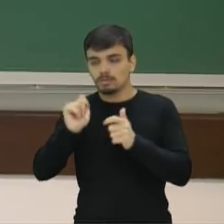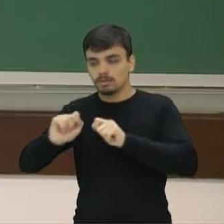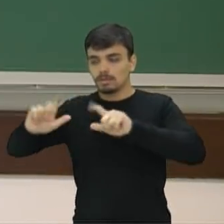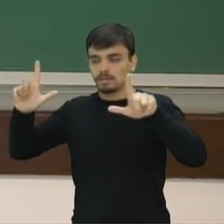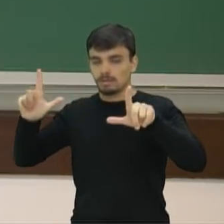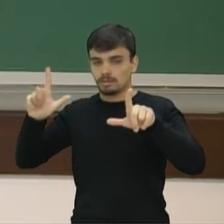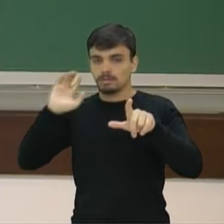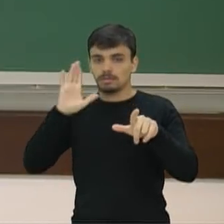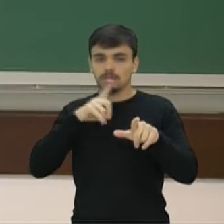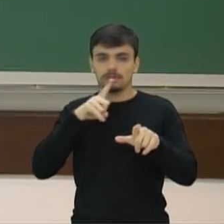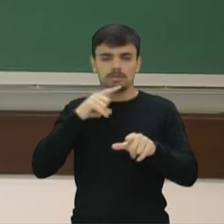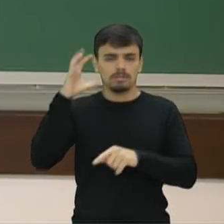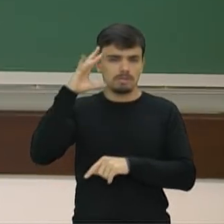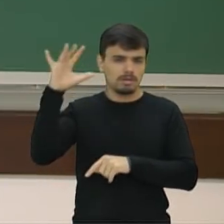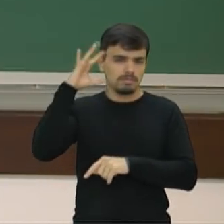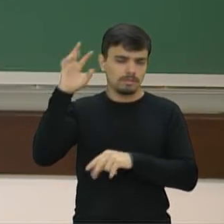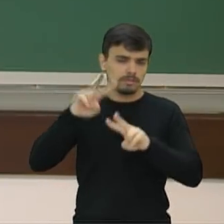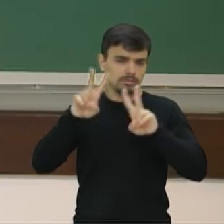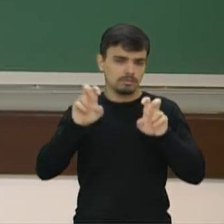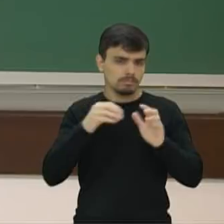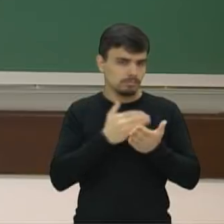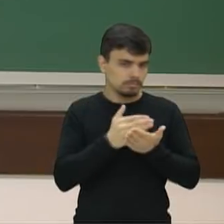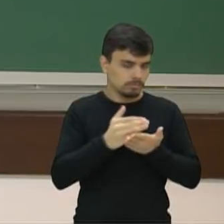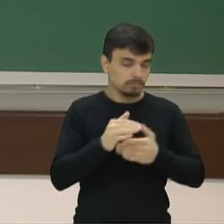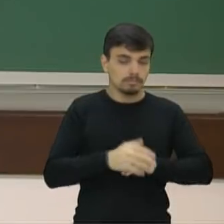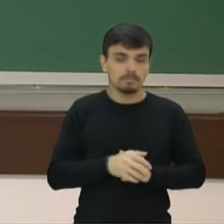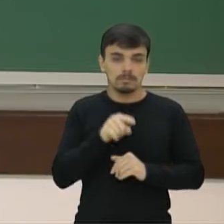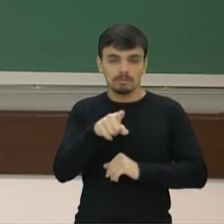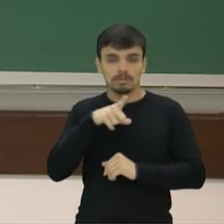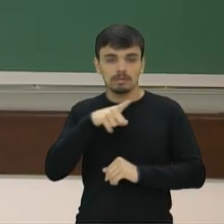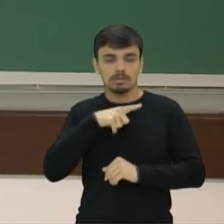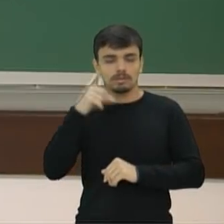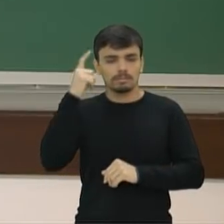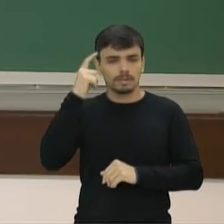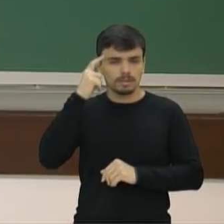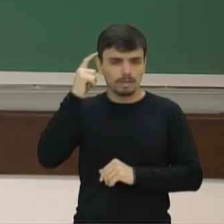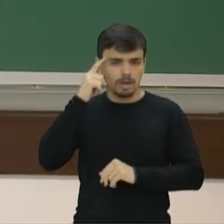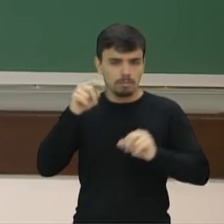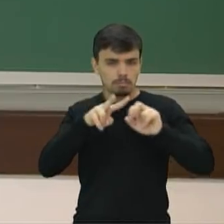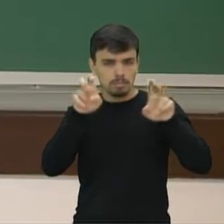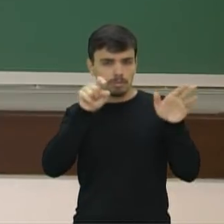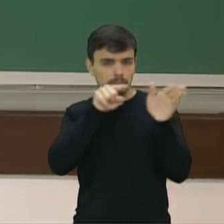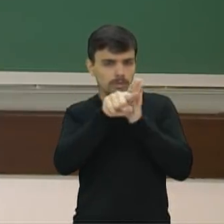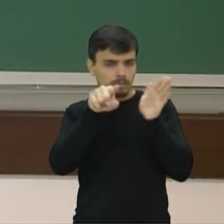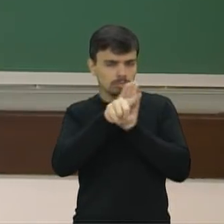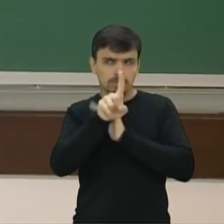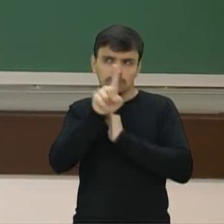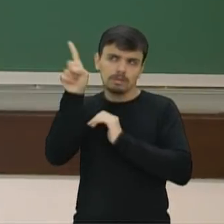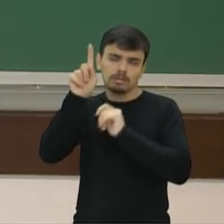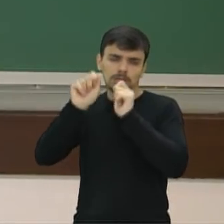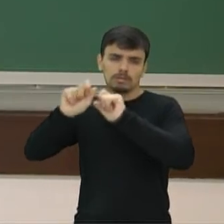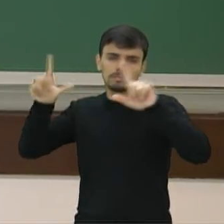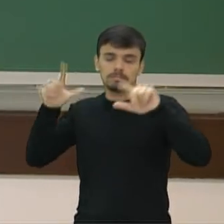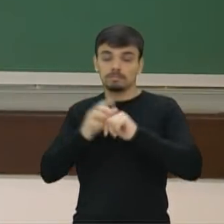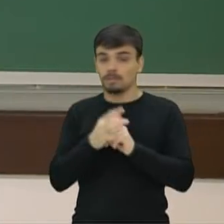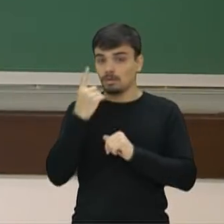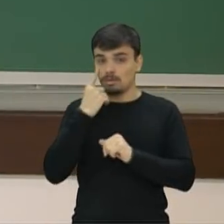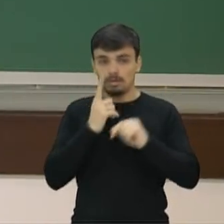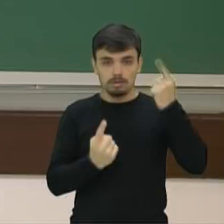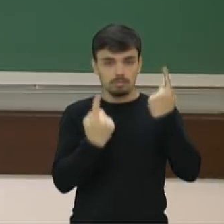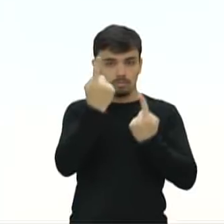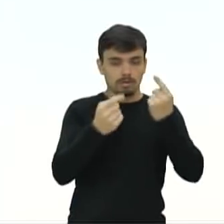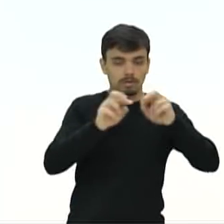tela, a gente já traz uma reflexão inicial. Eu quero que você pense um pouquinho sobre essa pergunta que está aparecendo na tela. Qual é a